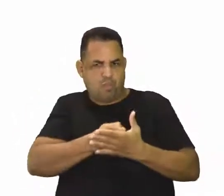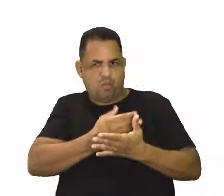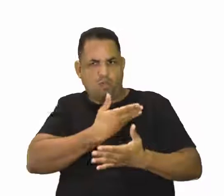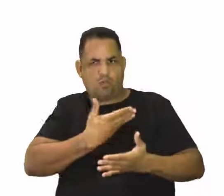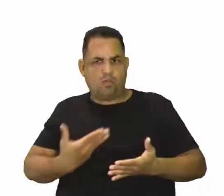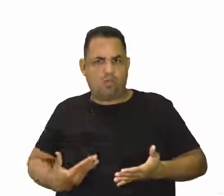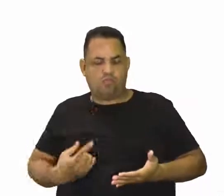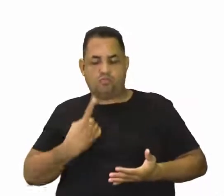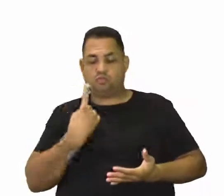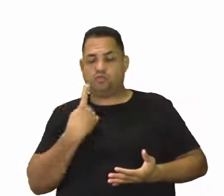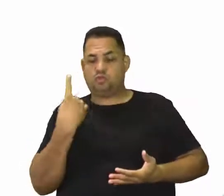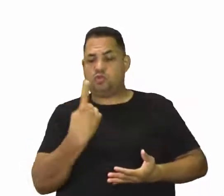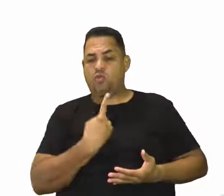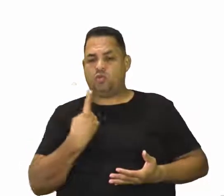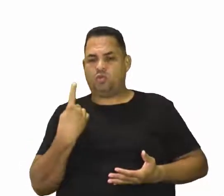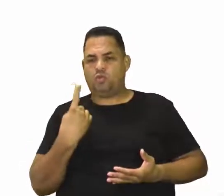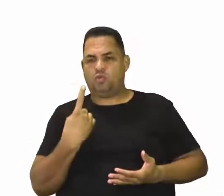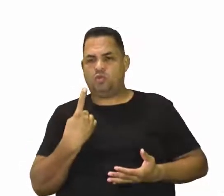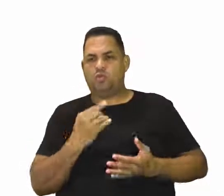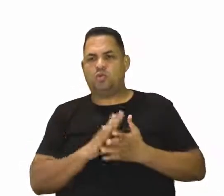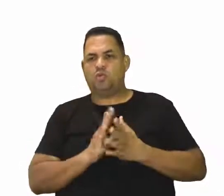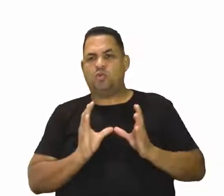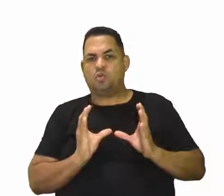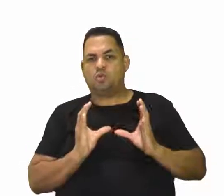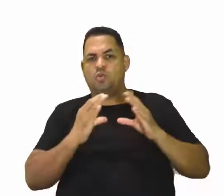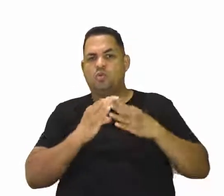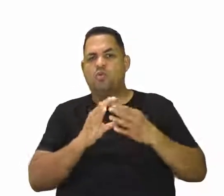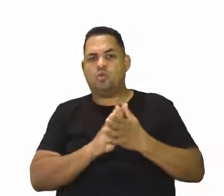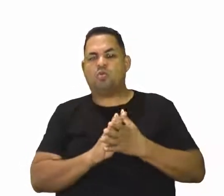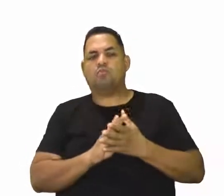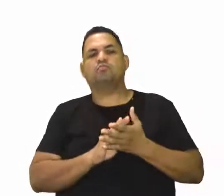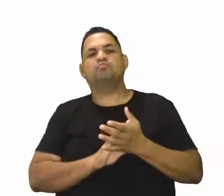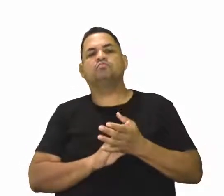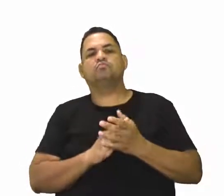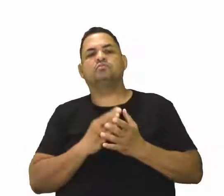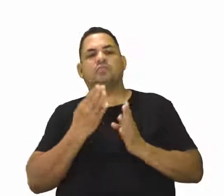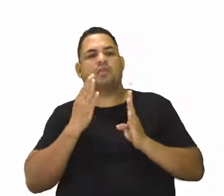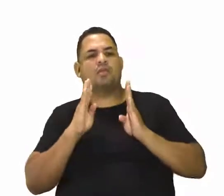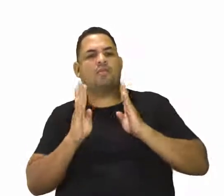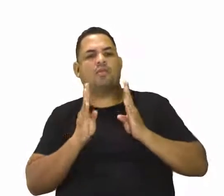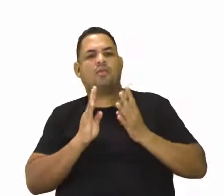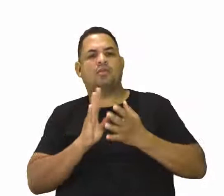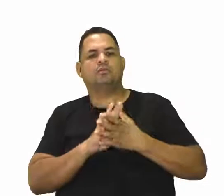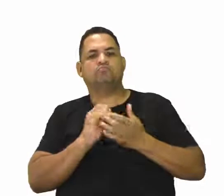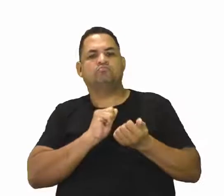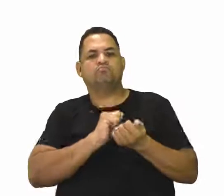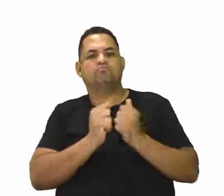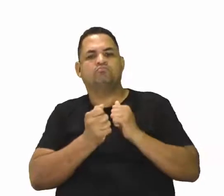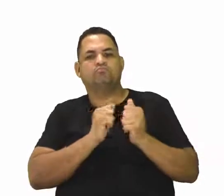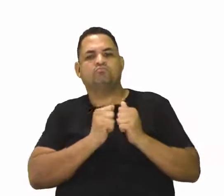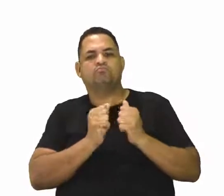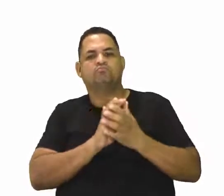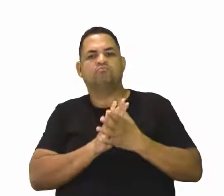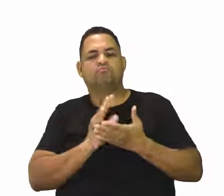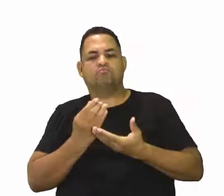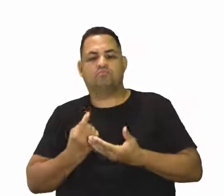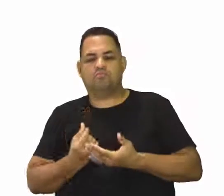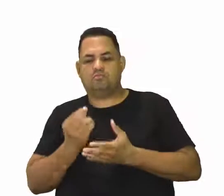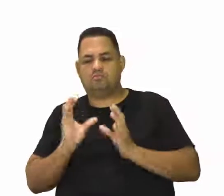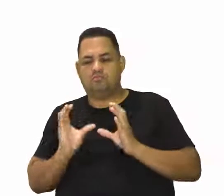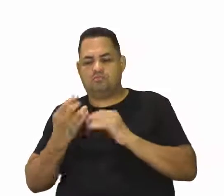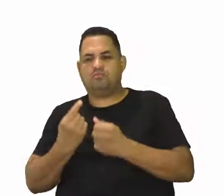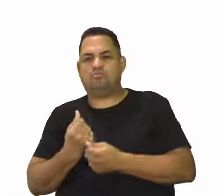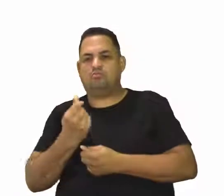governo único e coletivamente cometer vista burocrático e controlado por setores